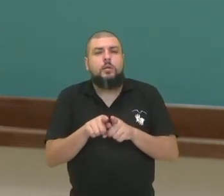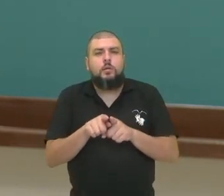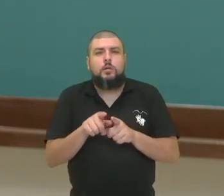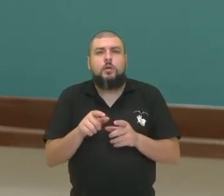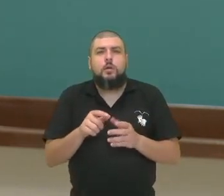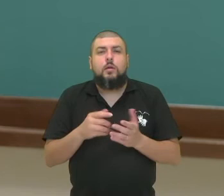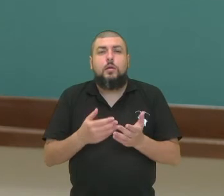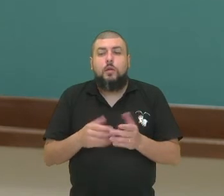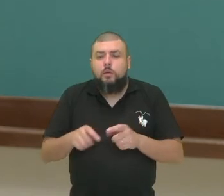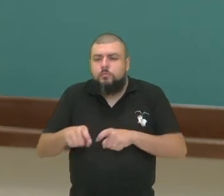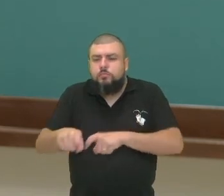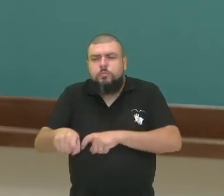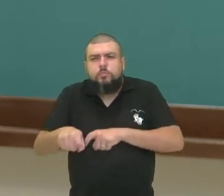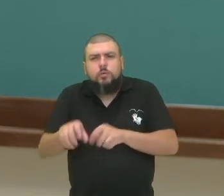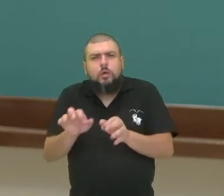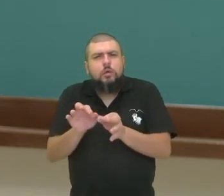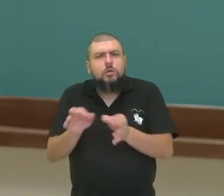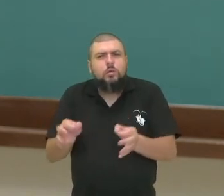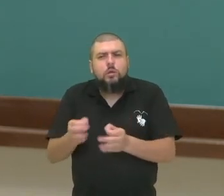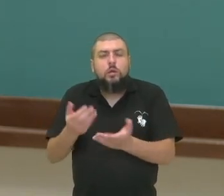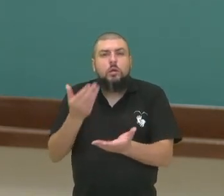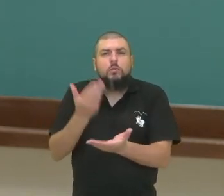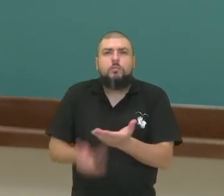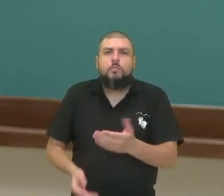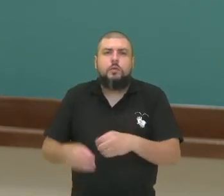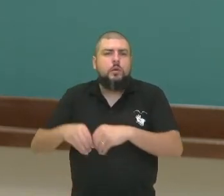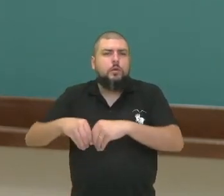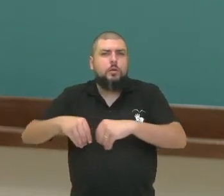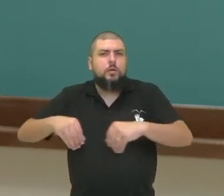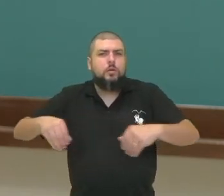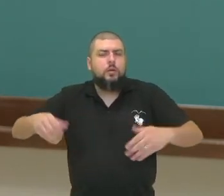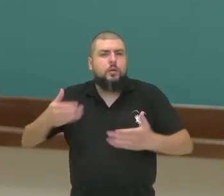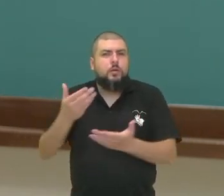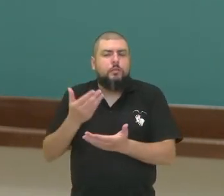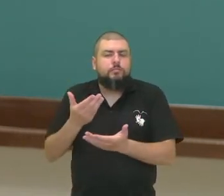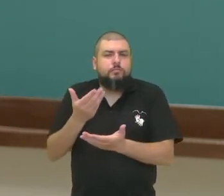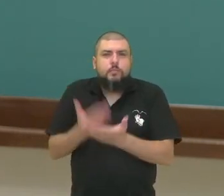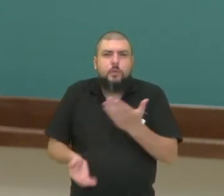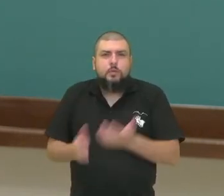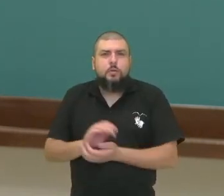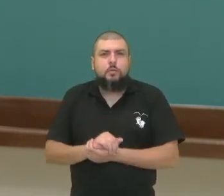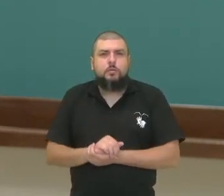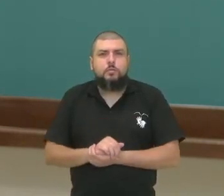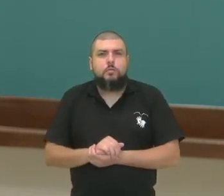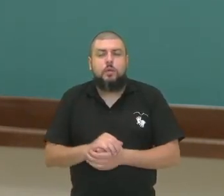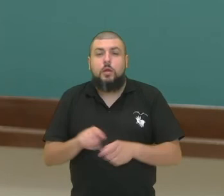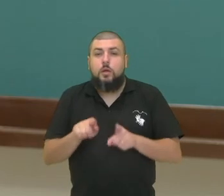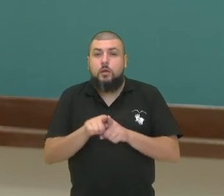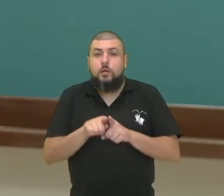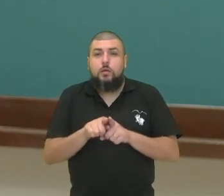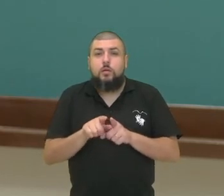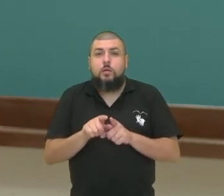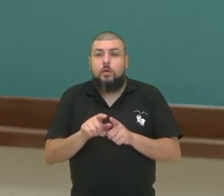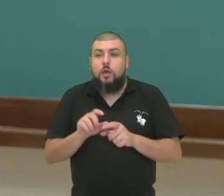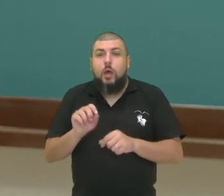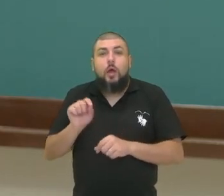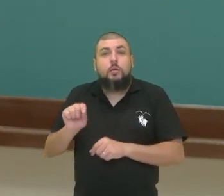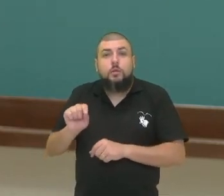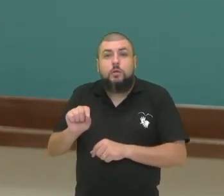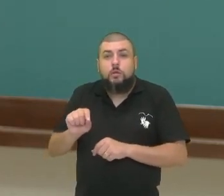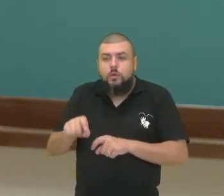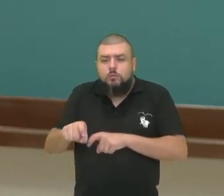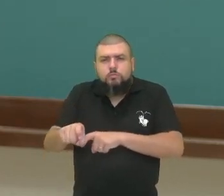pequenos agricultores e conflitos no campo. Não foi realizada nenhuma reforma agrária ou garantia para os